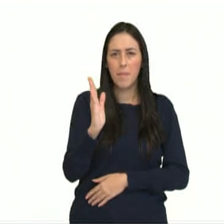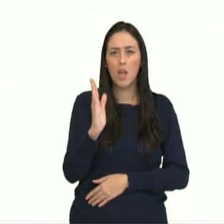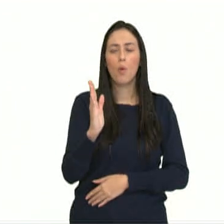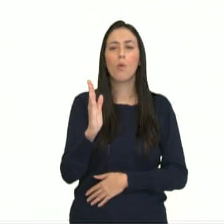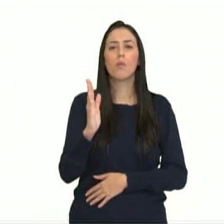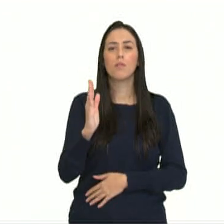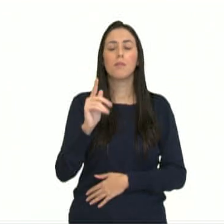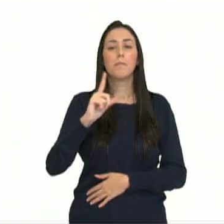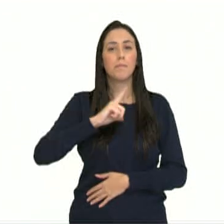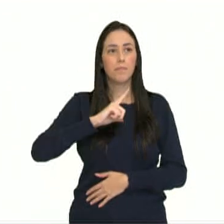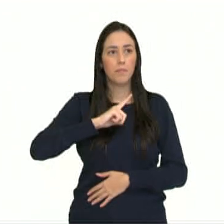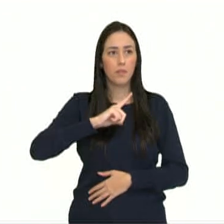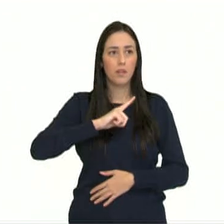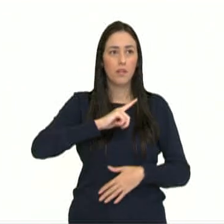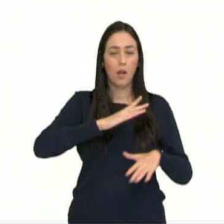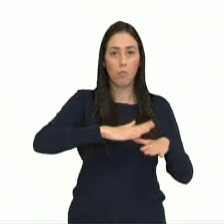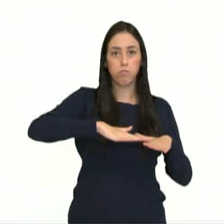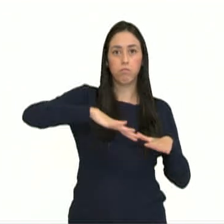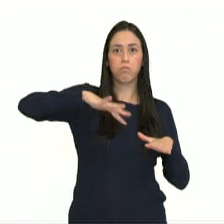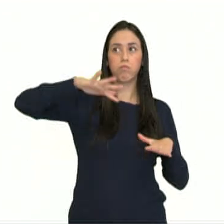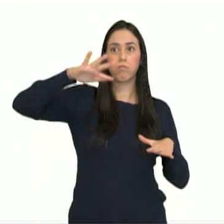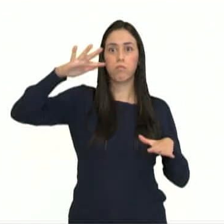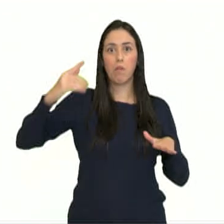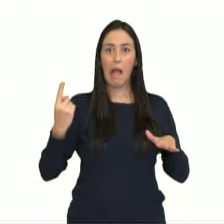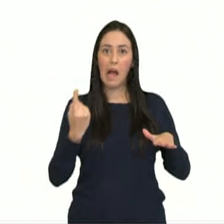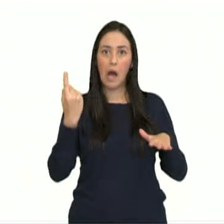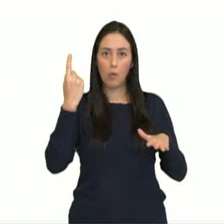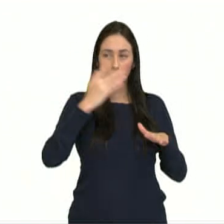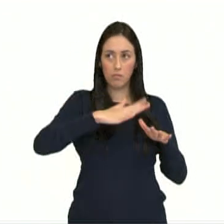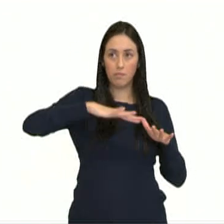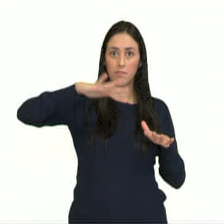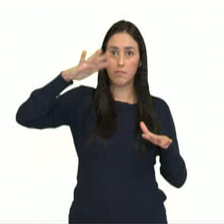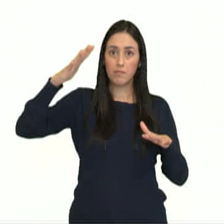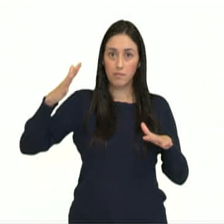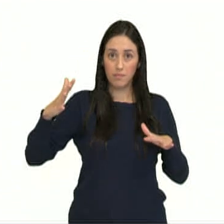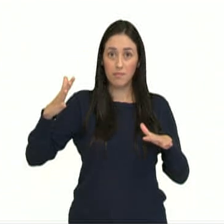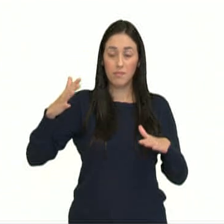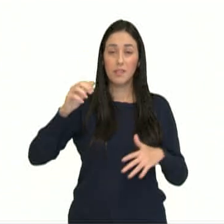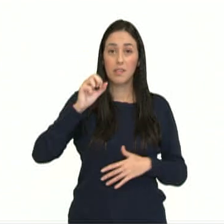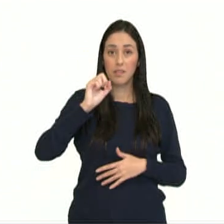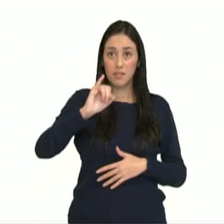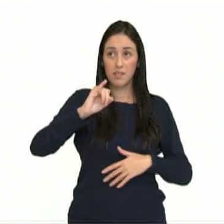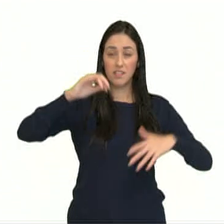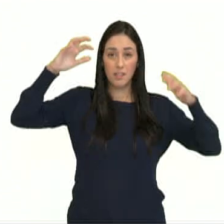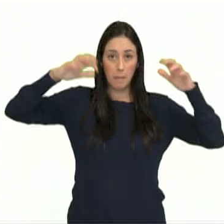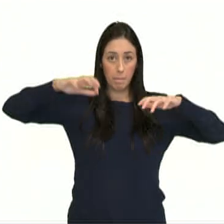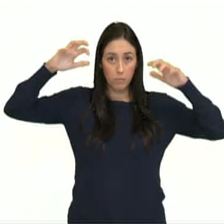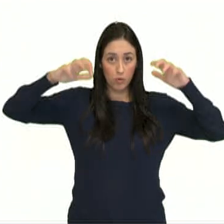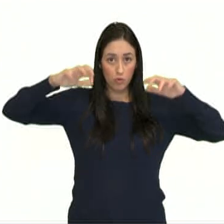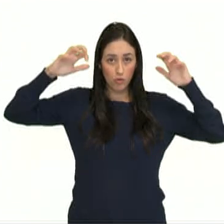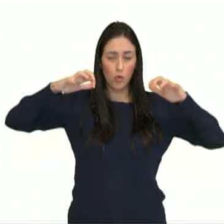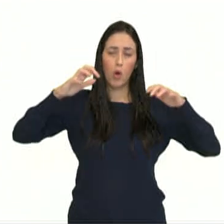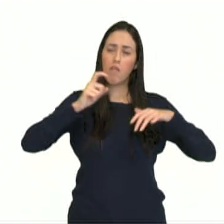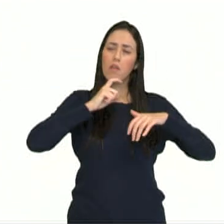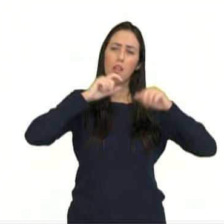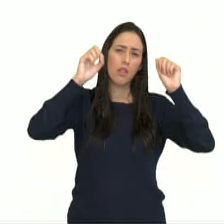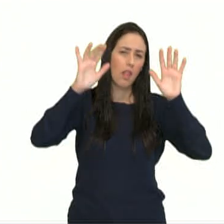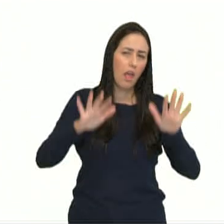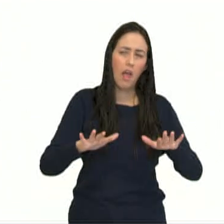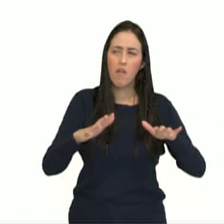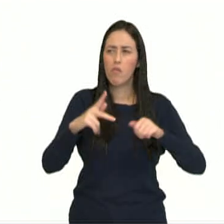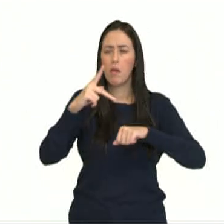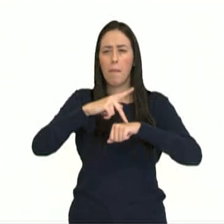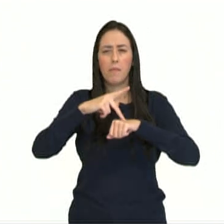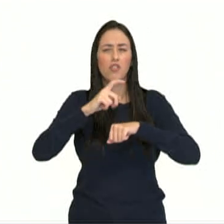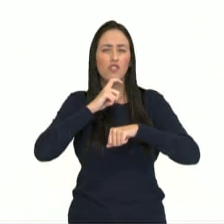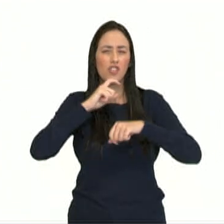mais elevada do relevo. Quando ocorrer a precipitação aqui, quando ocorrer a chuva, a neve ou o granizo,